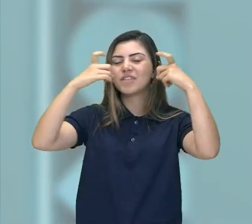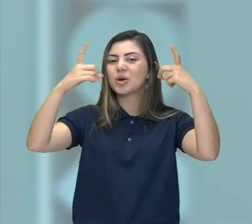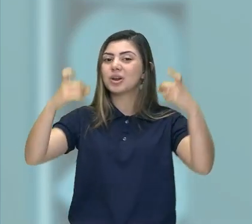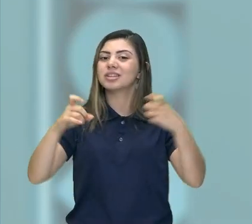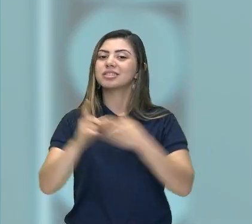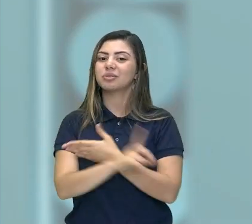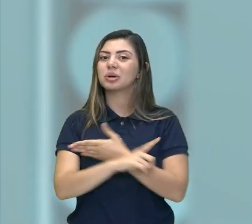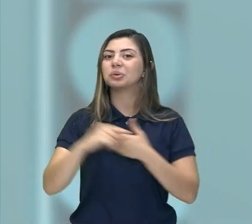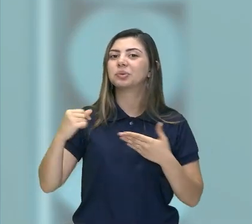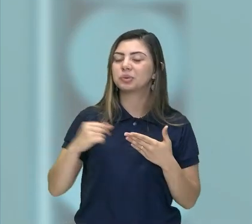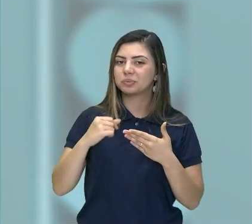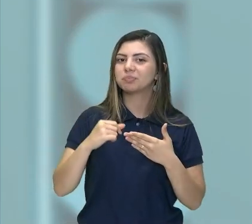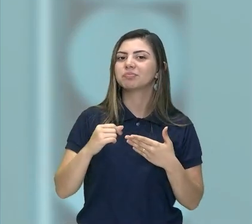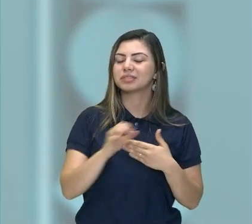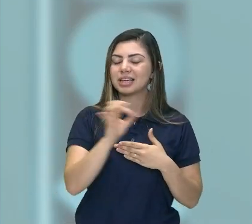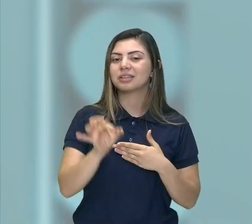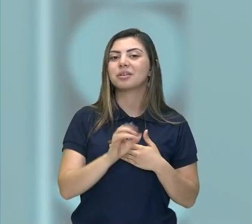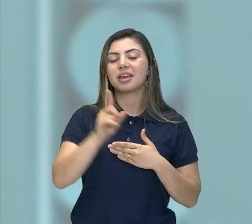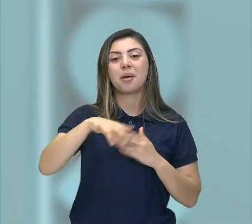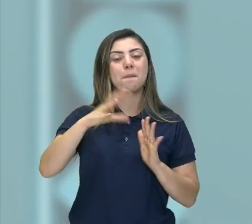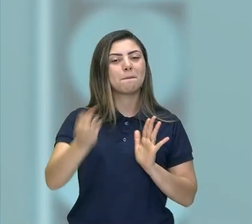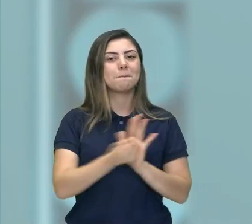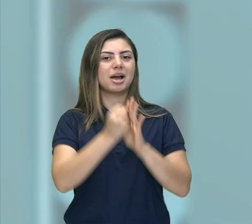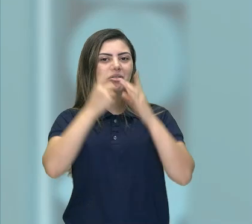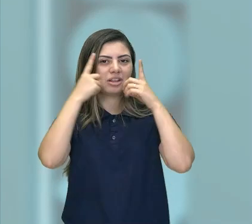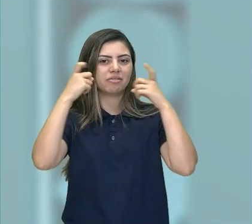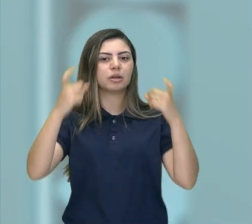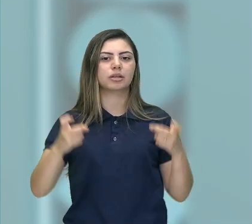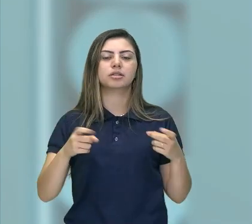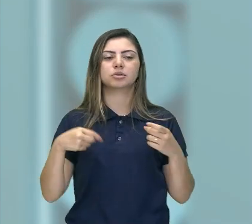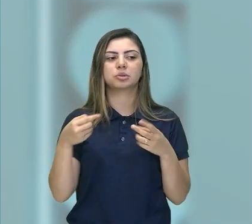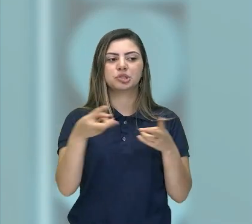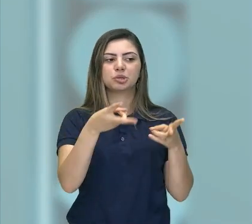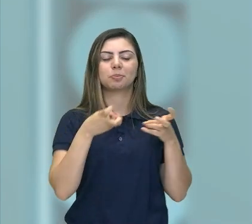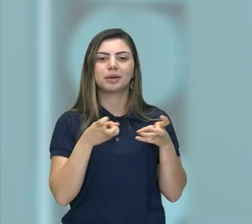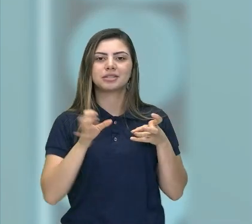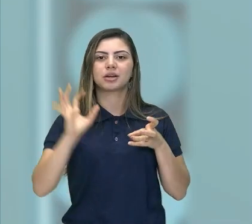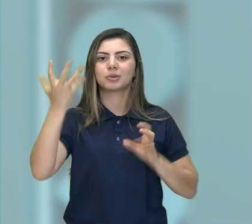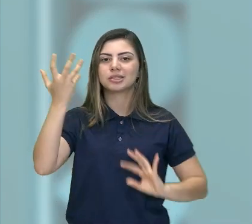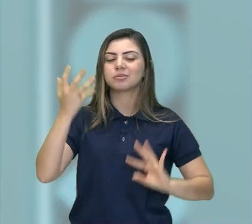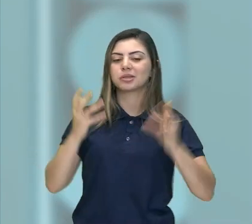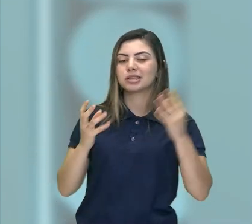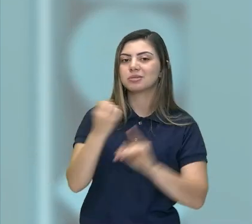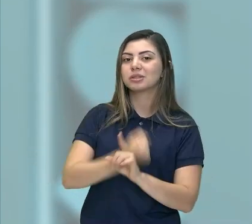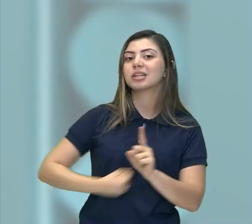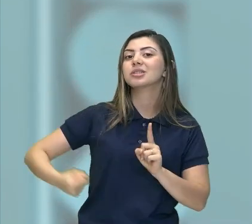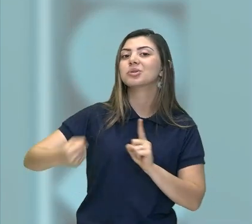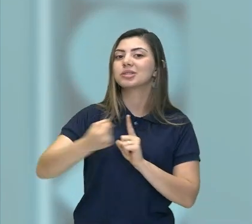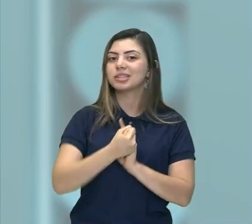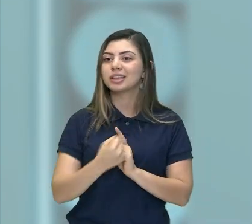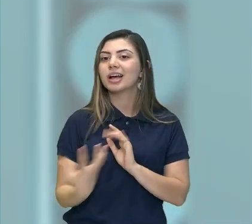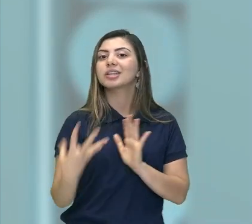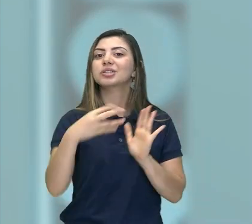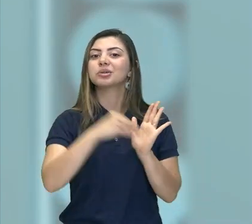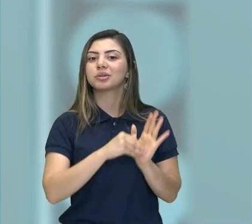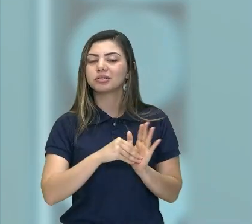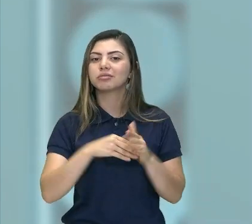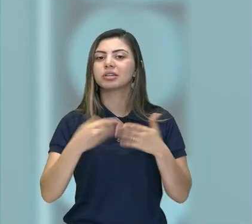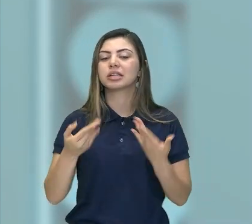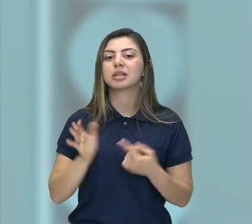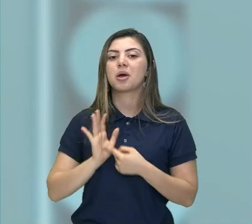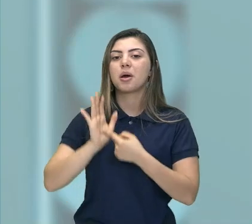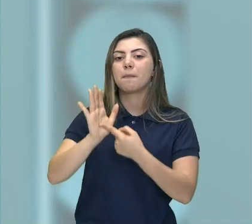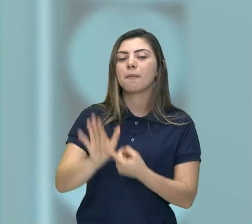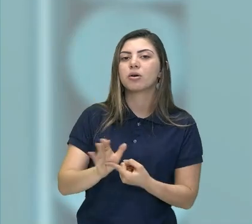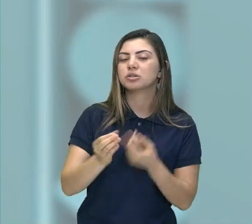é bastante marcante. Ajuda a gente a ver um pouco que no pós-modernismo as questões sociais também são apresentadas de forma